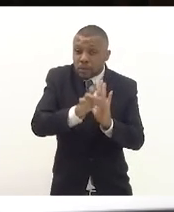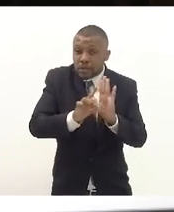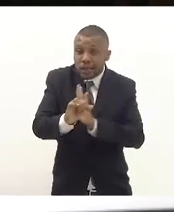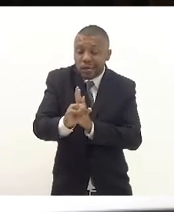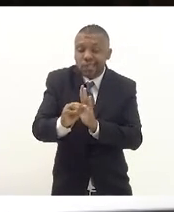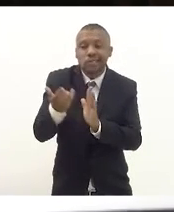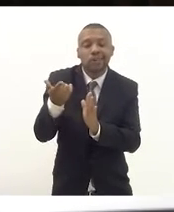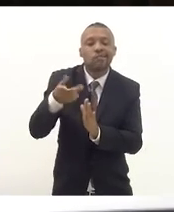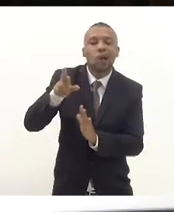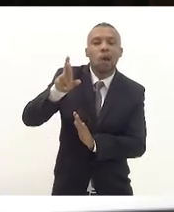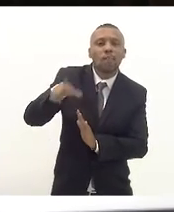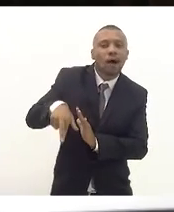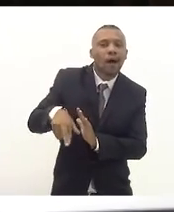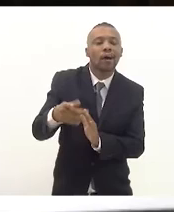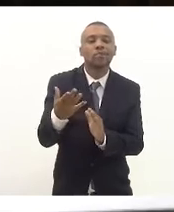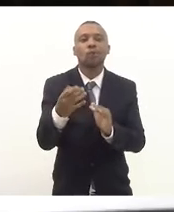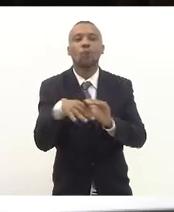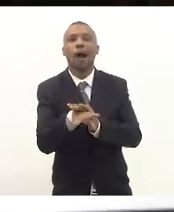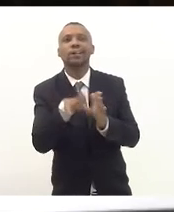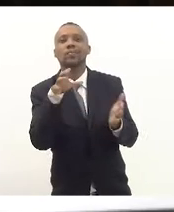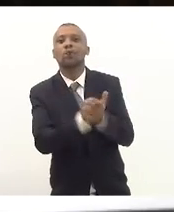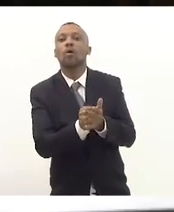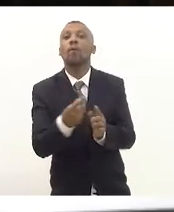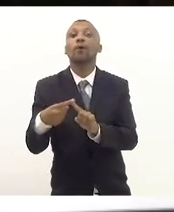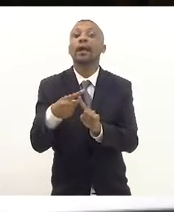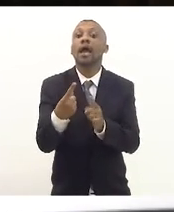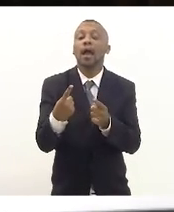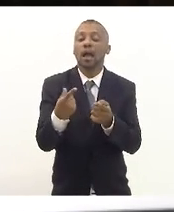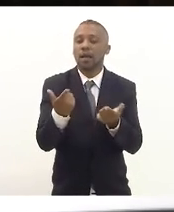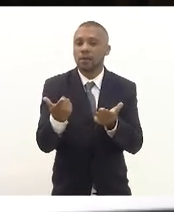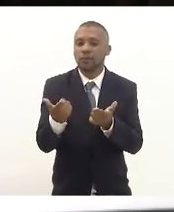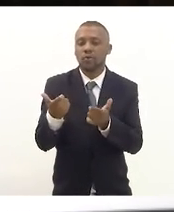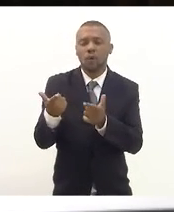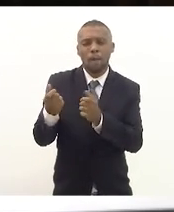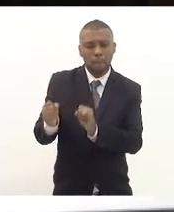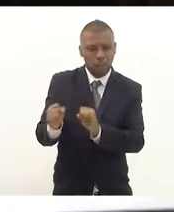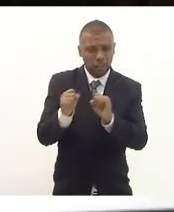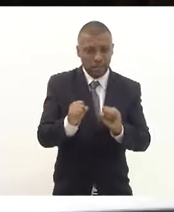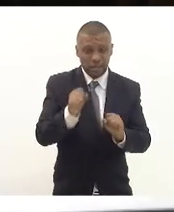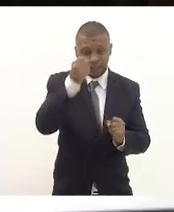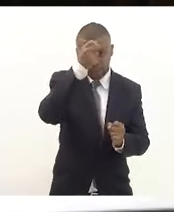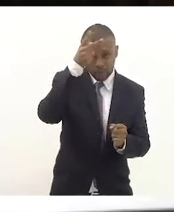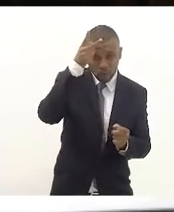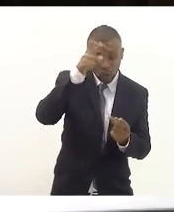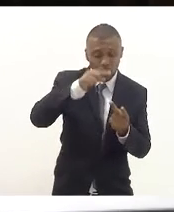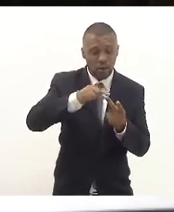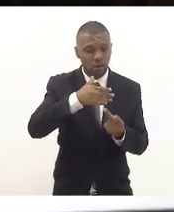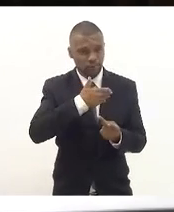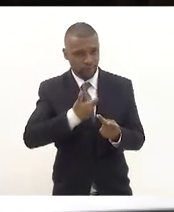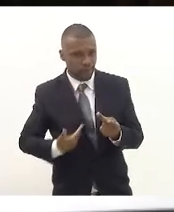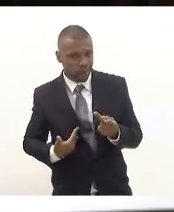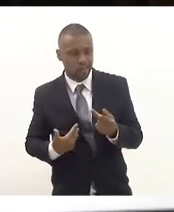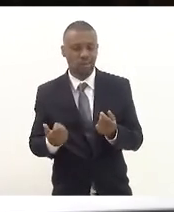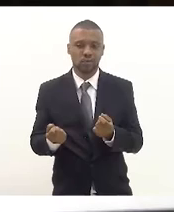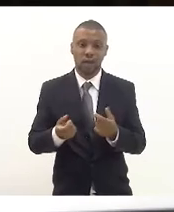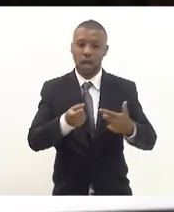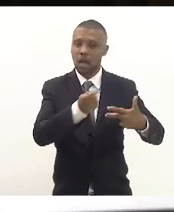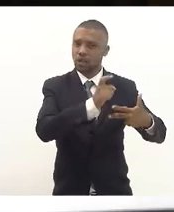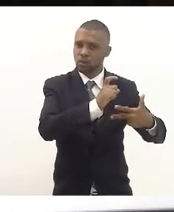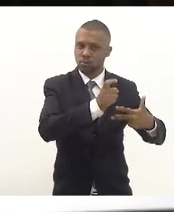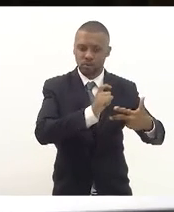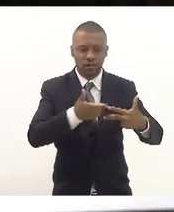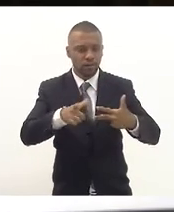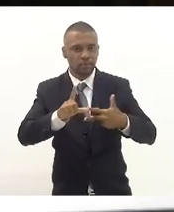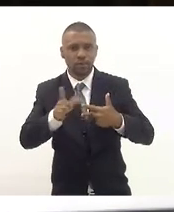projeto rejeitado porque essa consonância entre o Executivo eo legislativo poderes independentes a